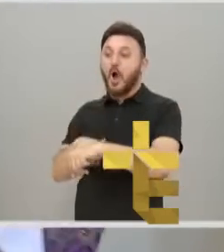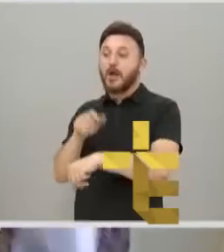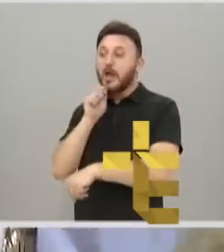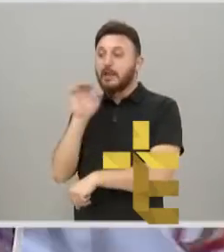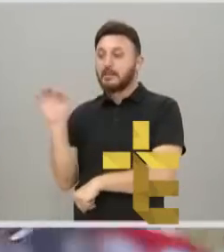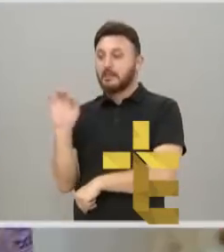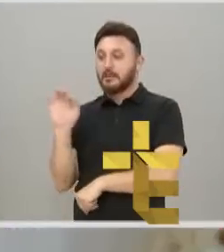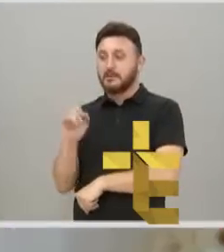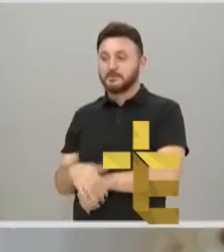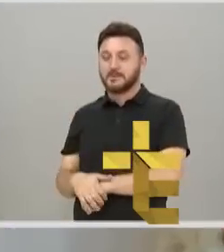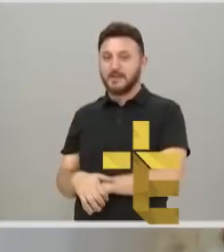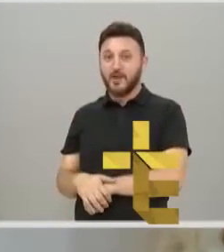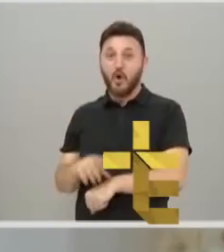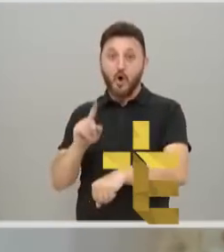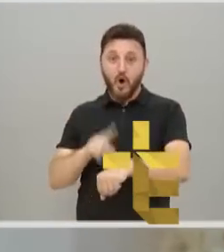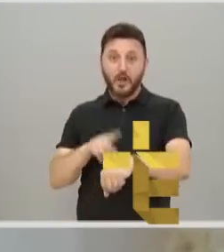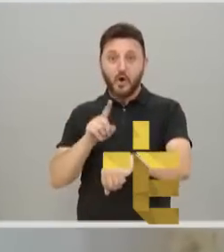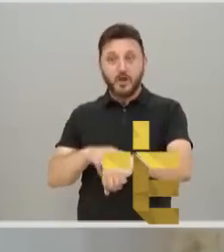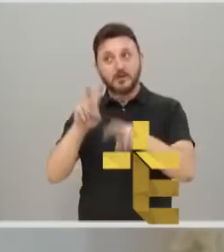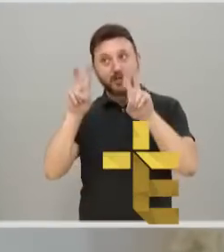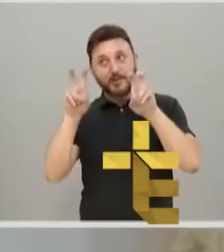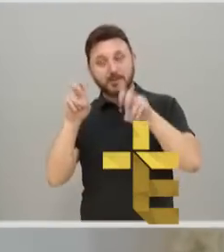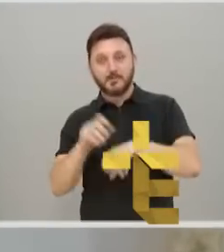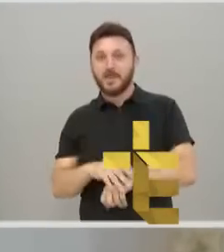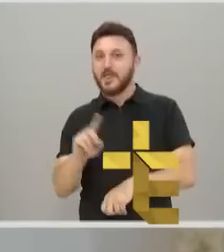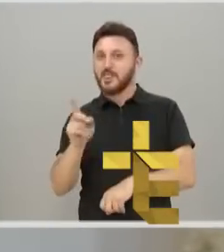nem toda hora é hora,